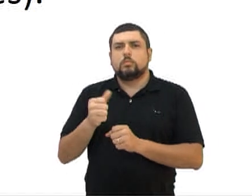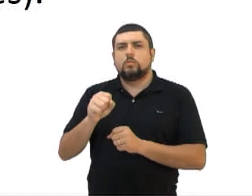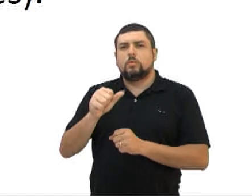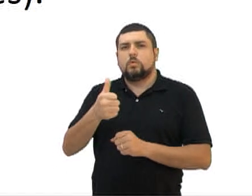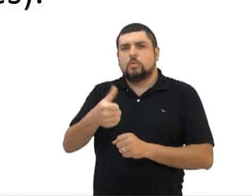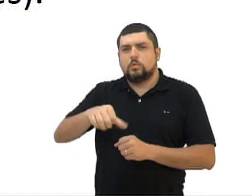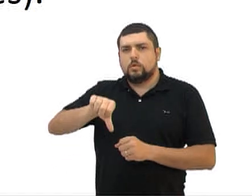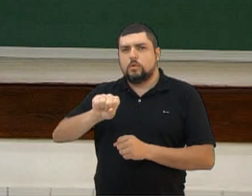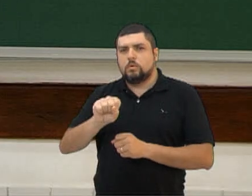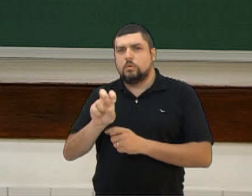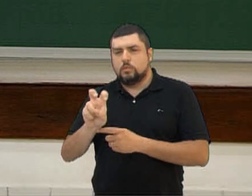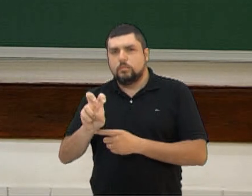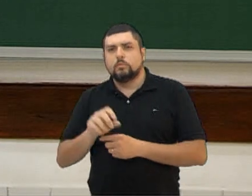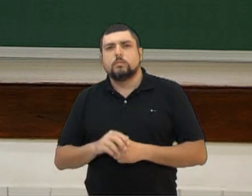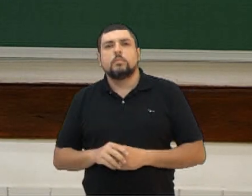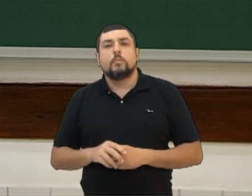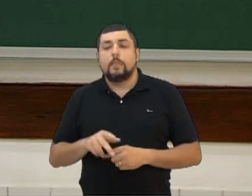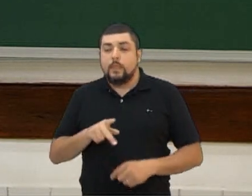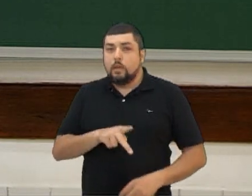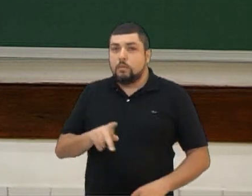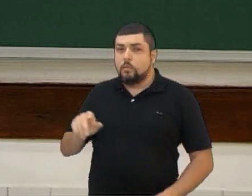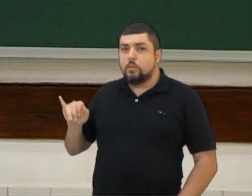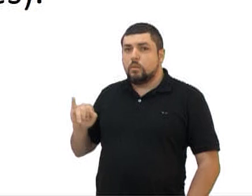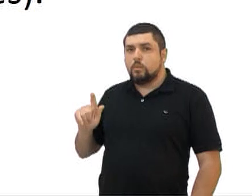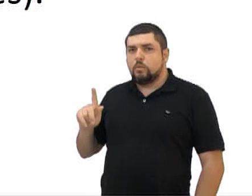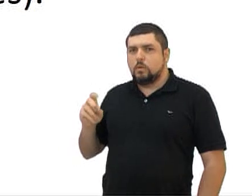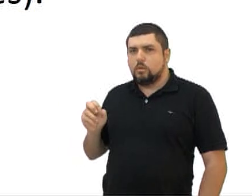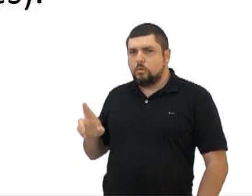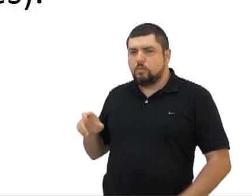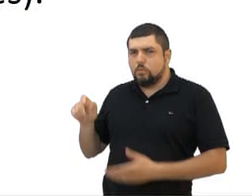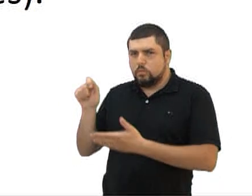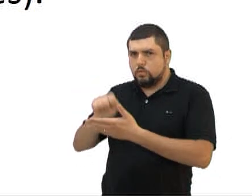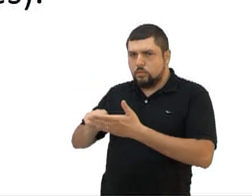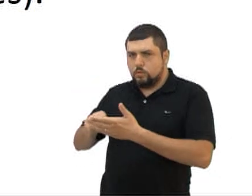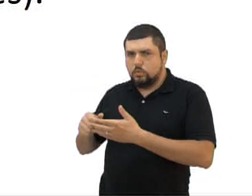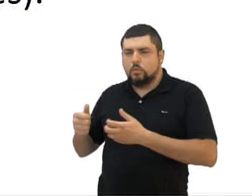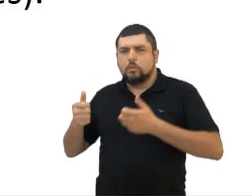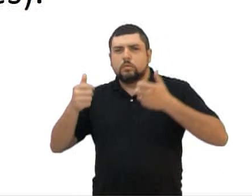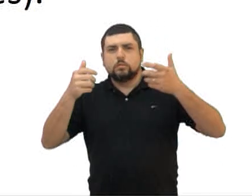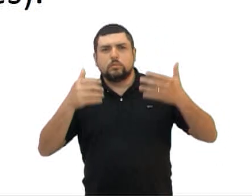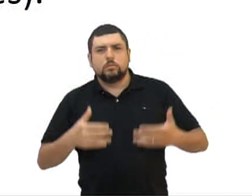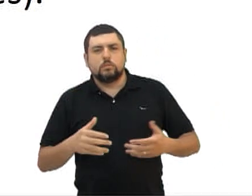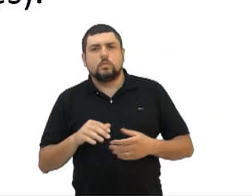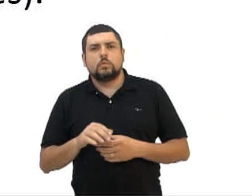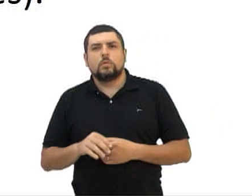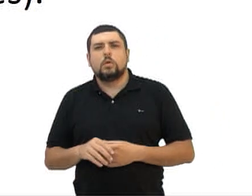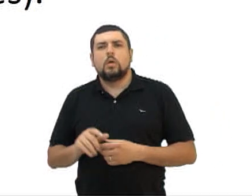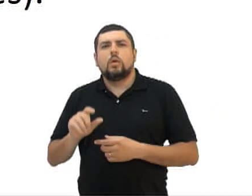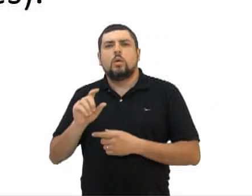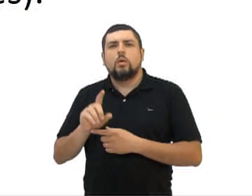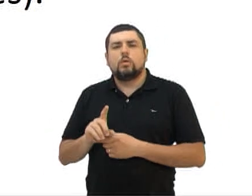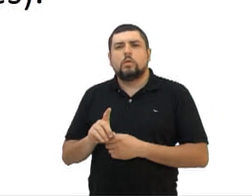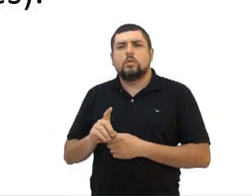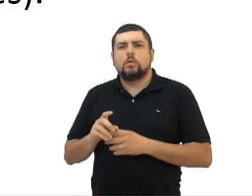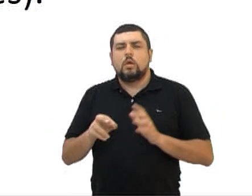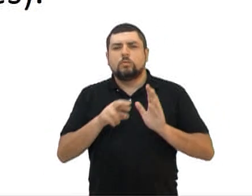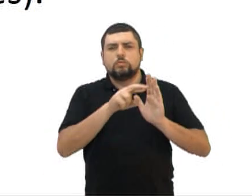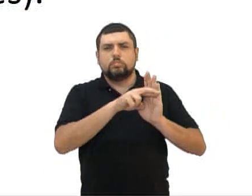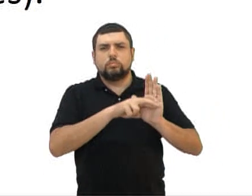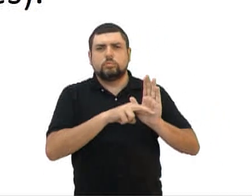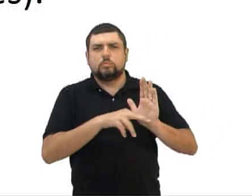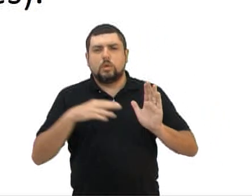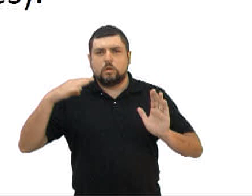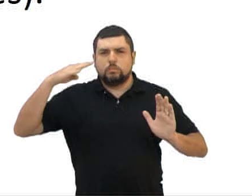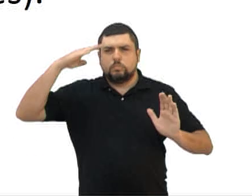Diz o professor Igor Machado, o regime militar foi uma ditadura. Os ocupantes dos principais cargos do